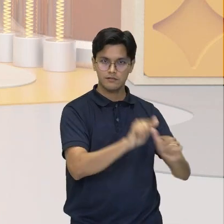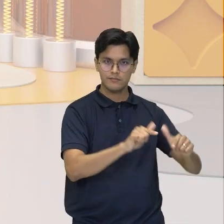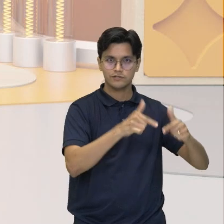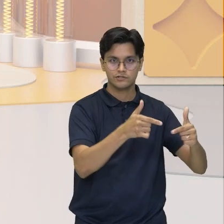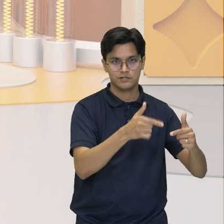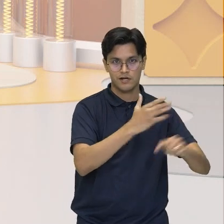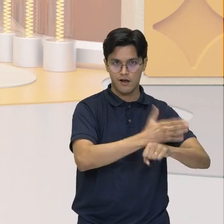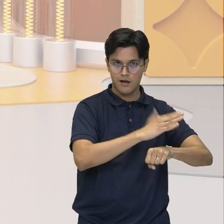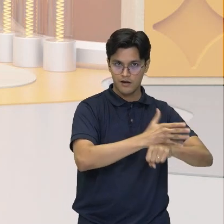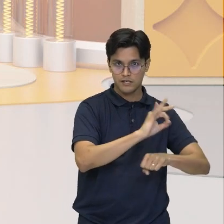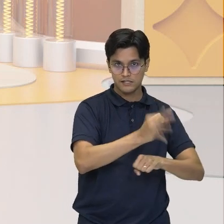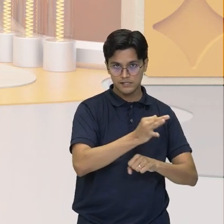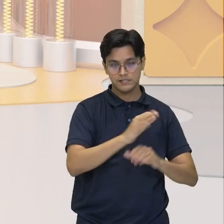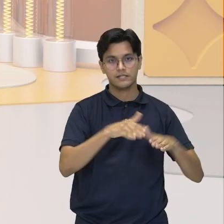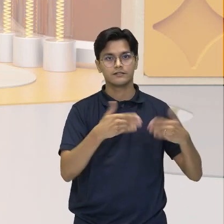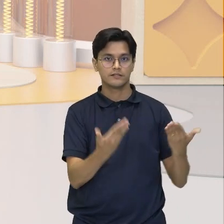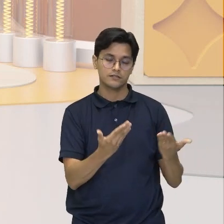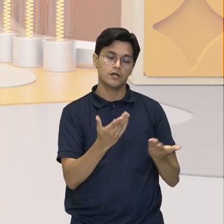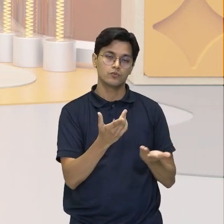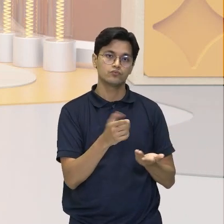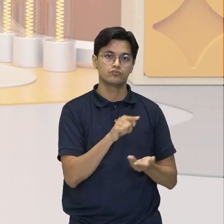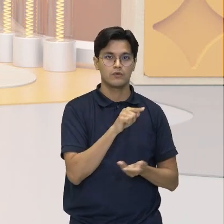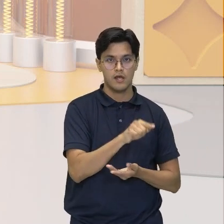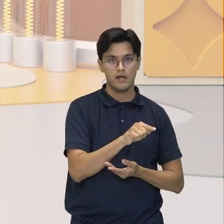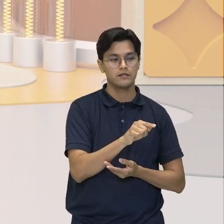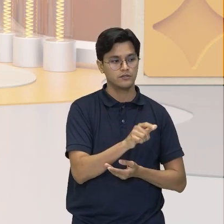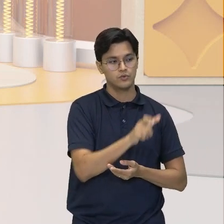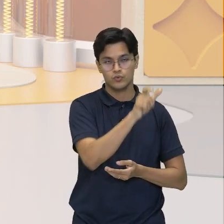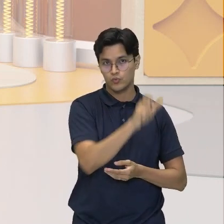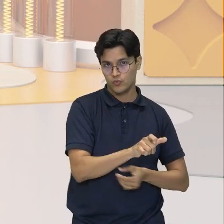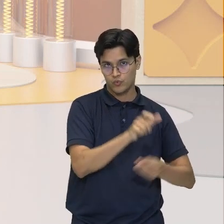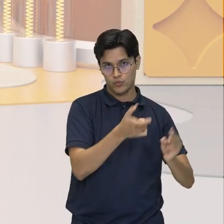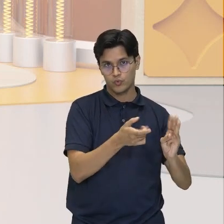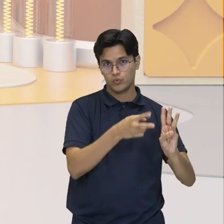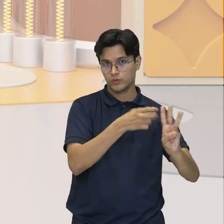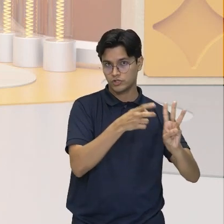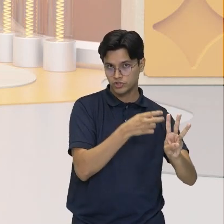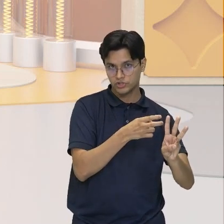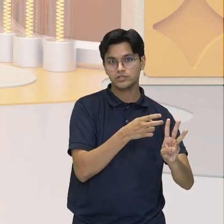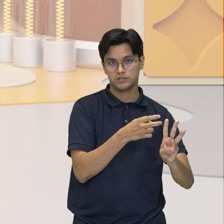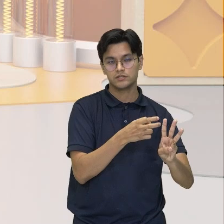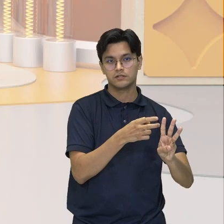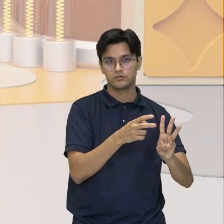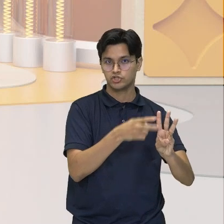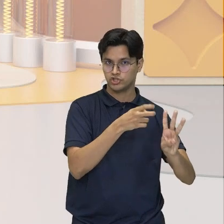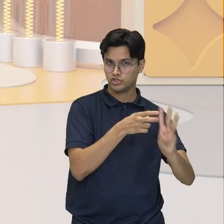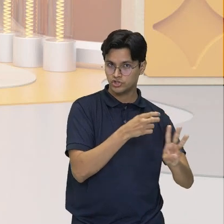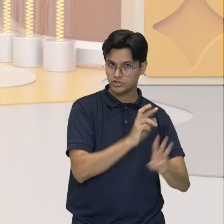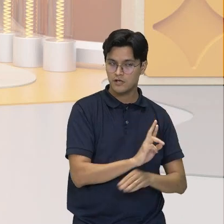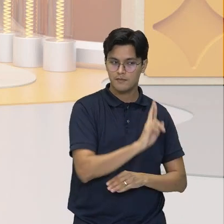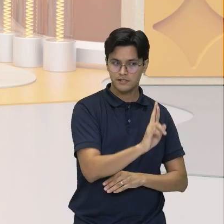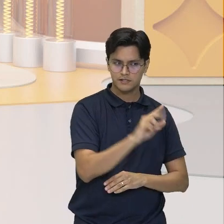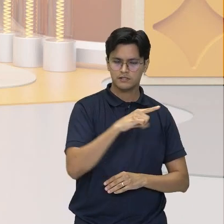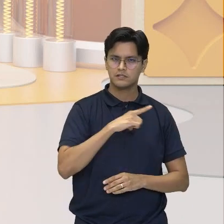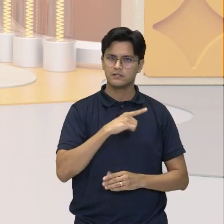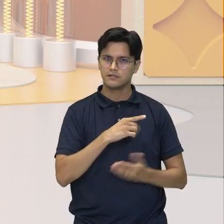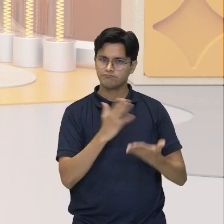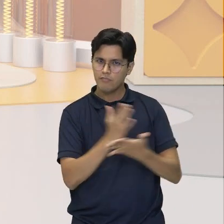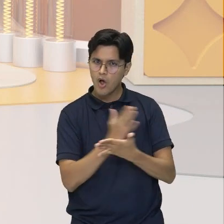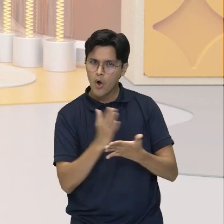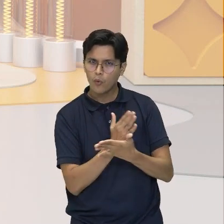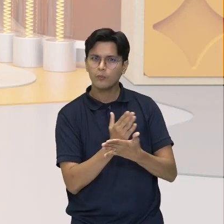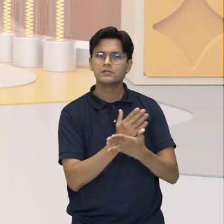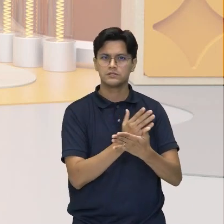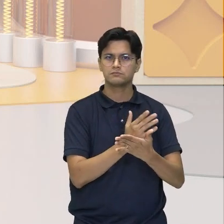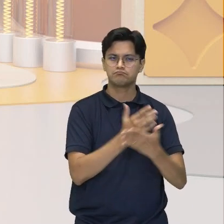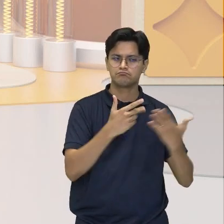ao indígena certo prestígio, e muitas vezes era motivo de conflito ter esse cargo, porque dava uma certa segurança